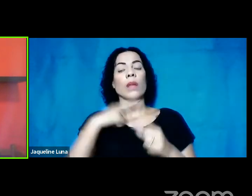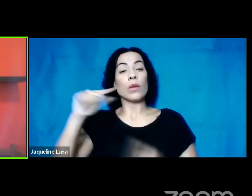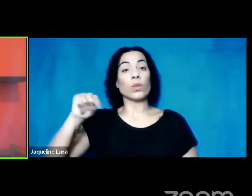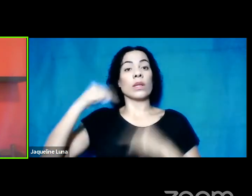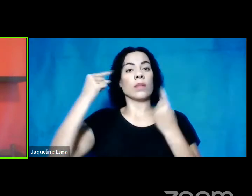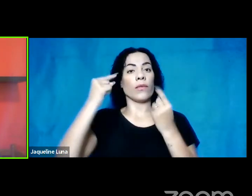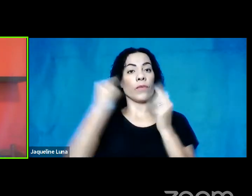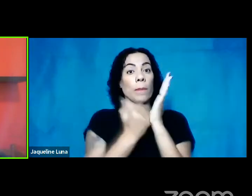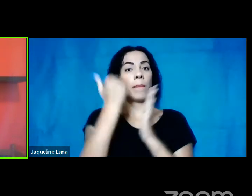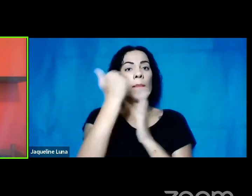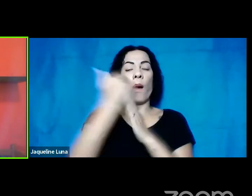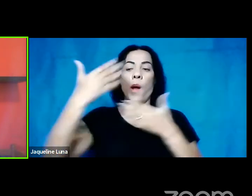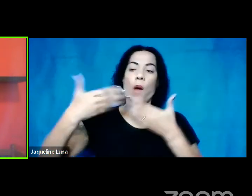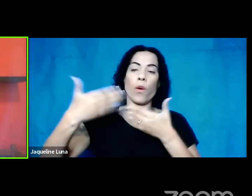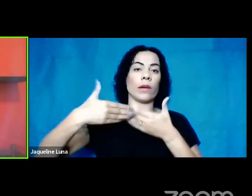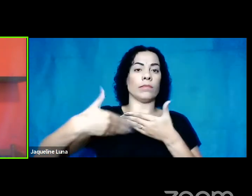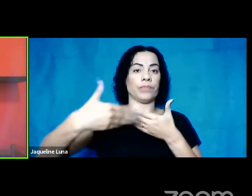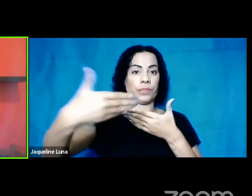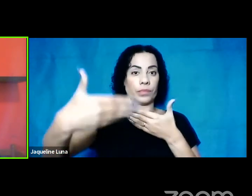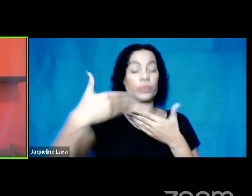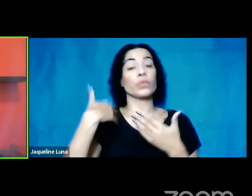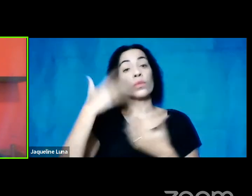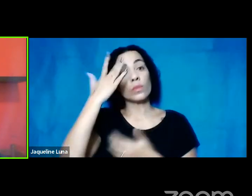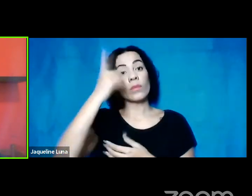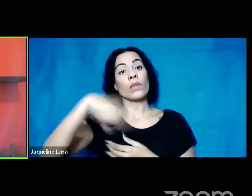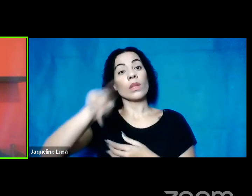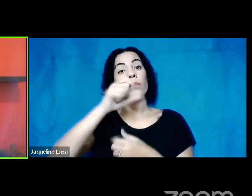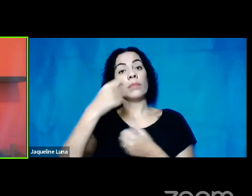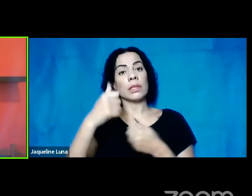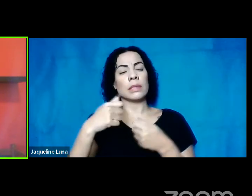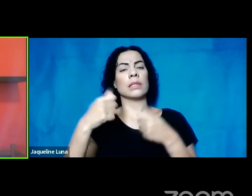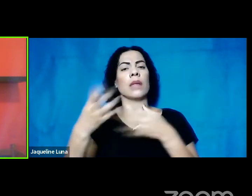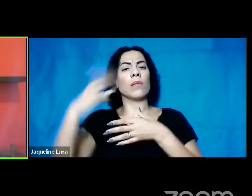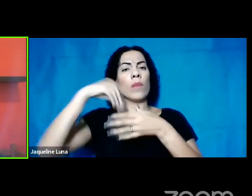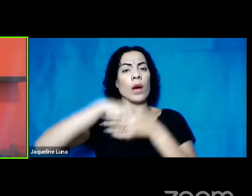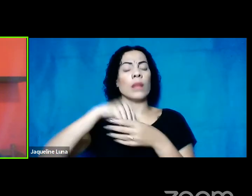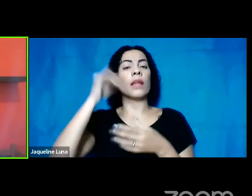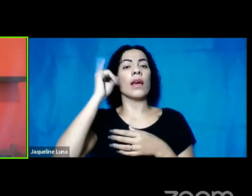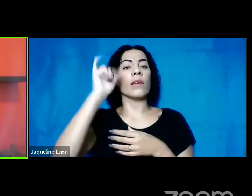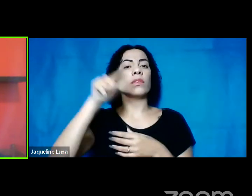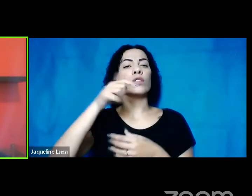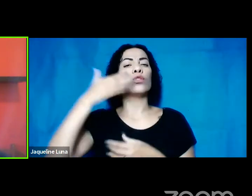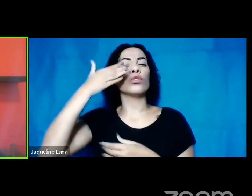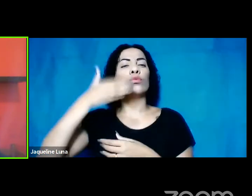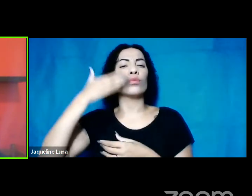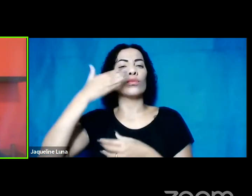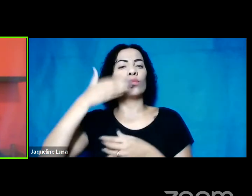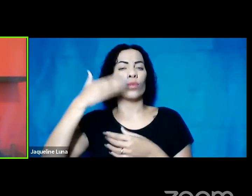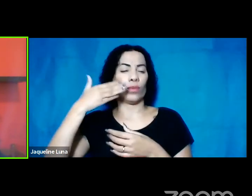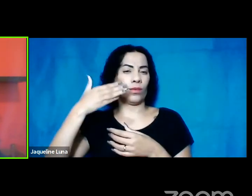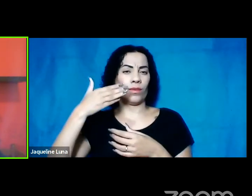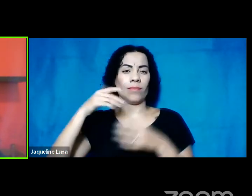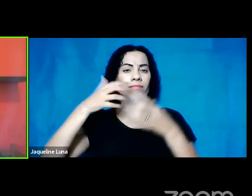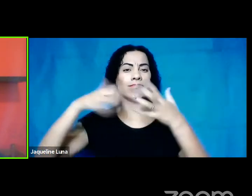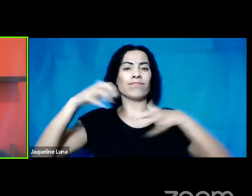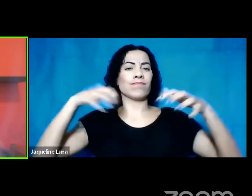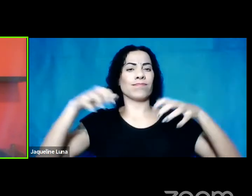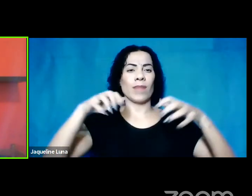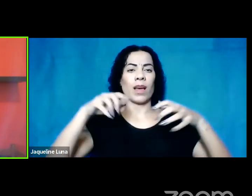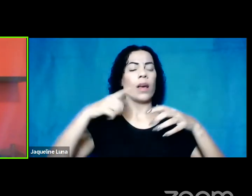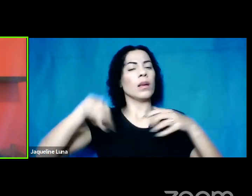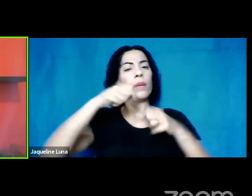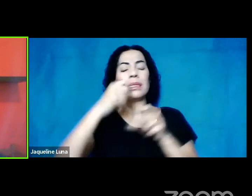a gente precisa incorporar essa dimensão desse discurso não fragmentado, a dimensão do enfrentamento à fragmentação